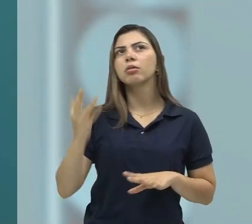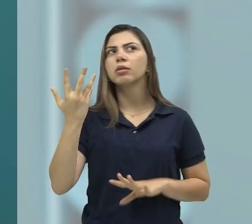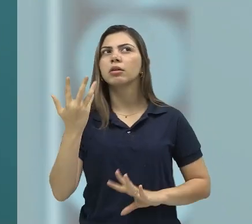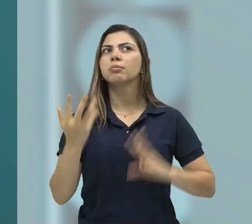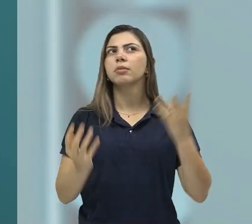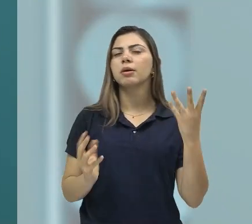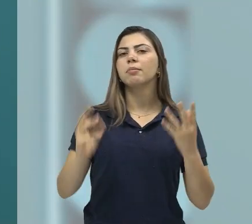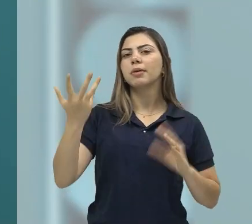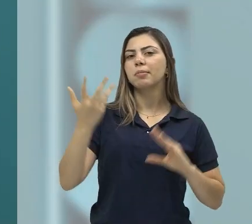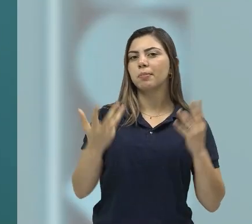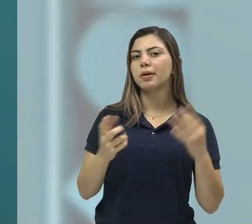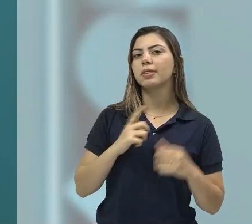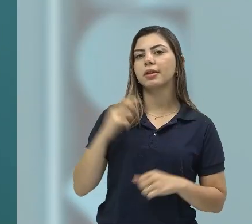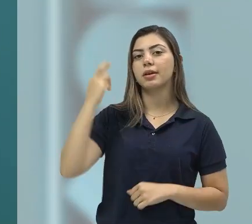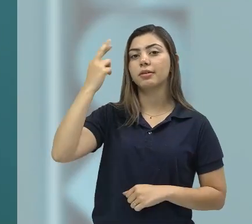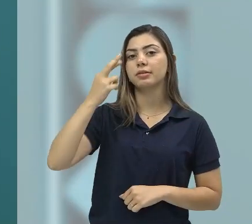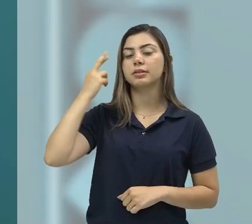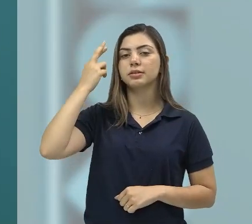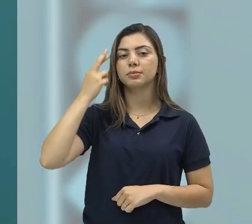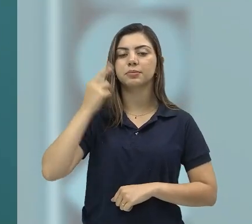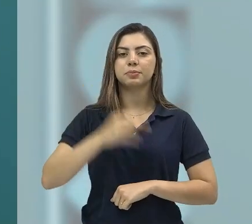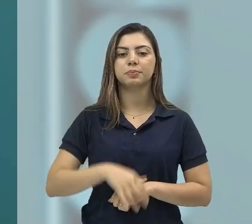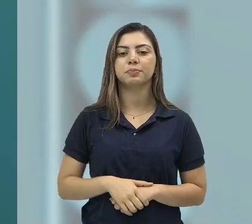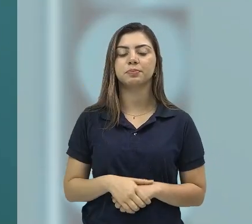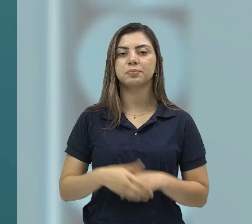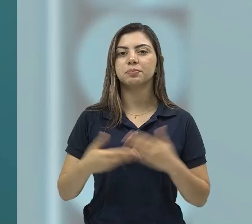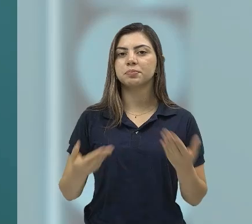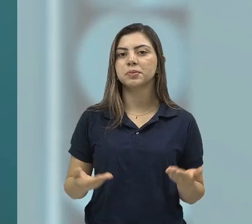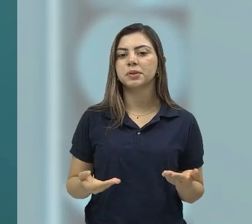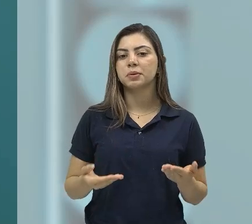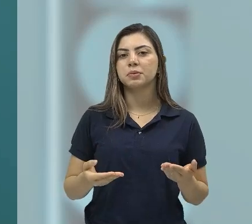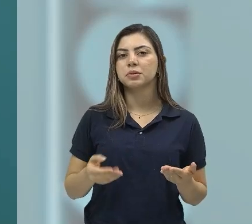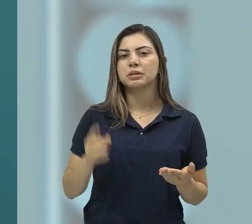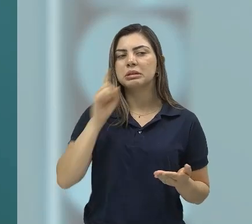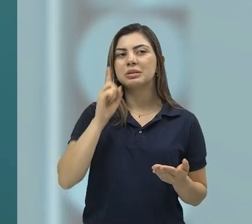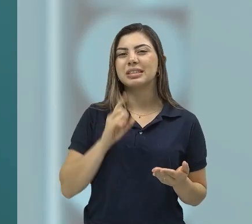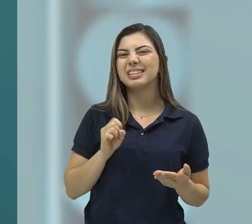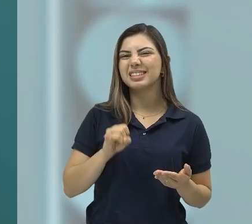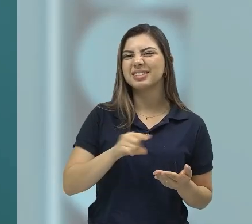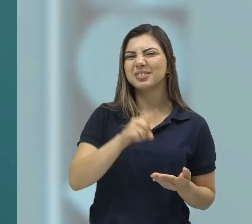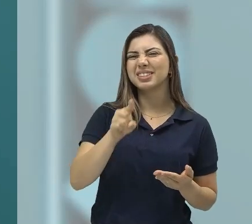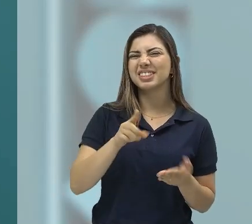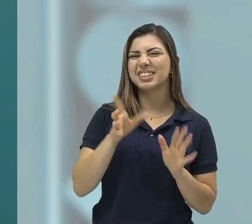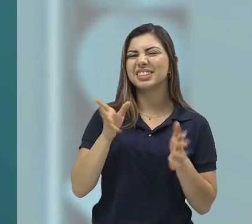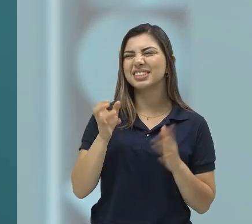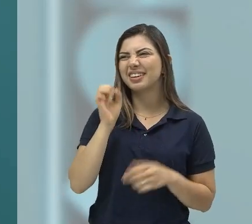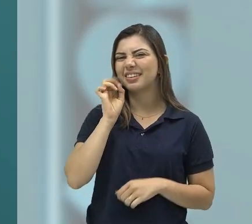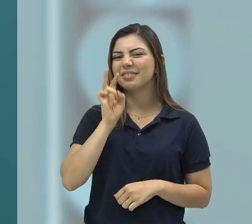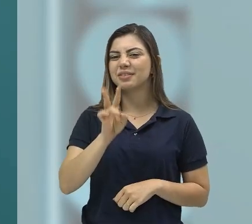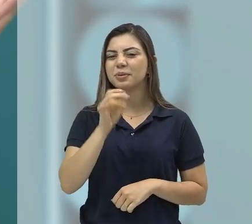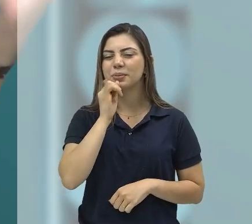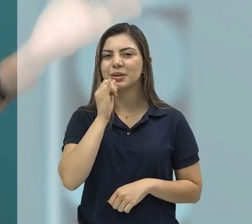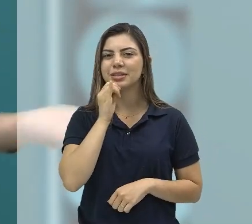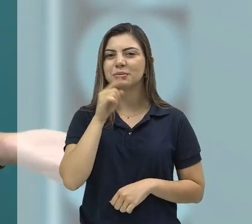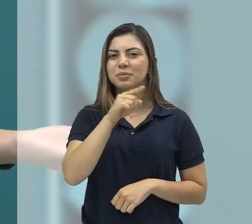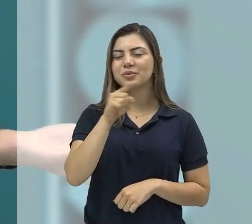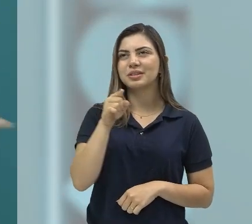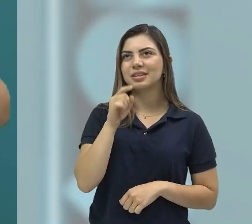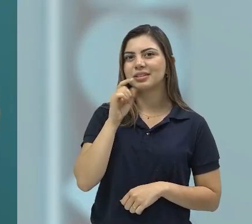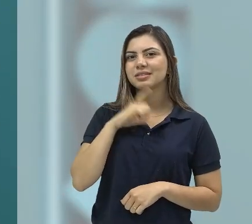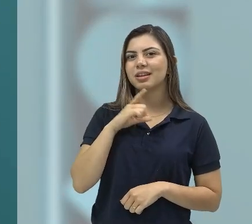que acontecem ao seu redor. Então, é como se o personagem, não sei se vocês já ouviram o meme aí, né, vozes da cabeça,